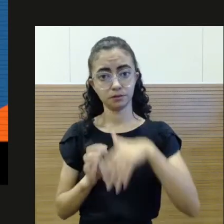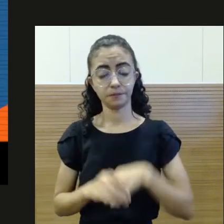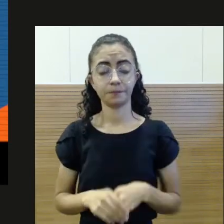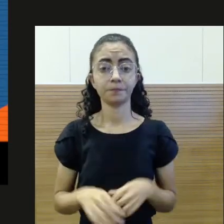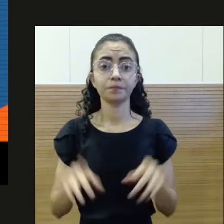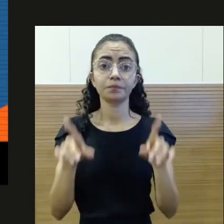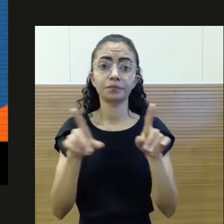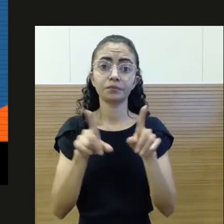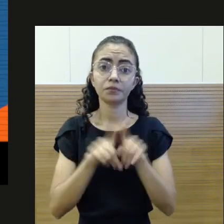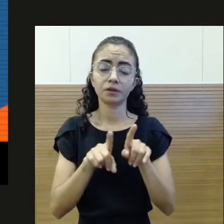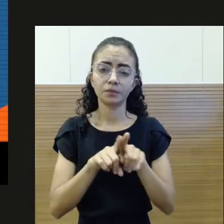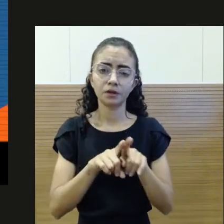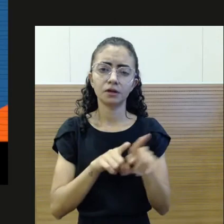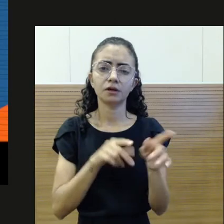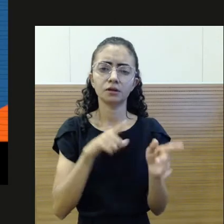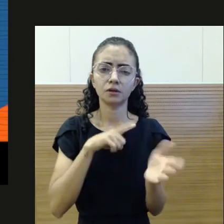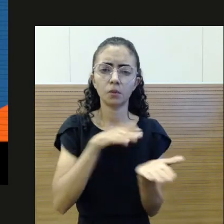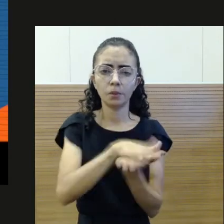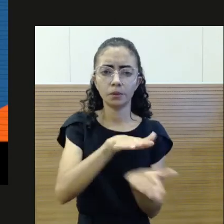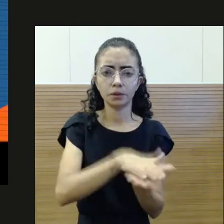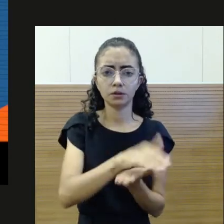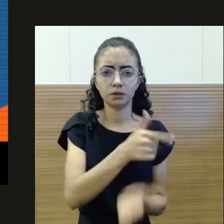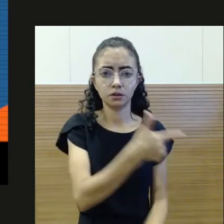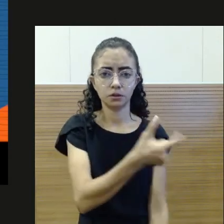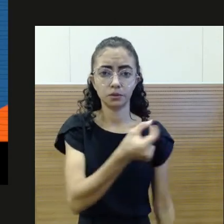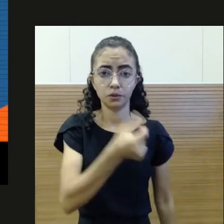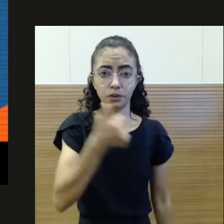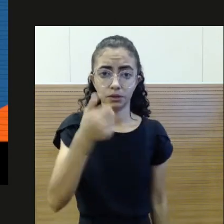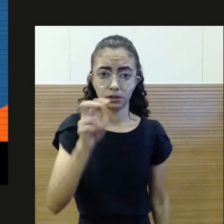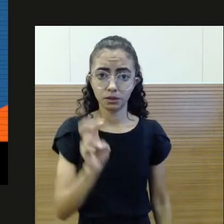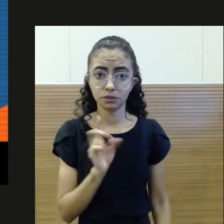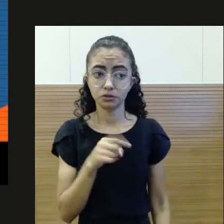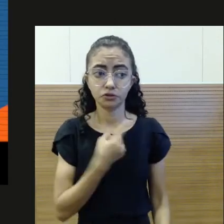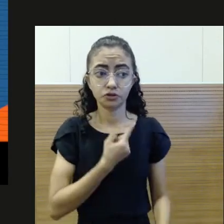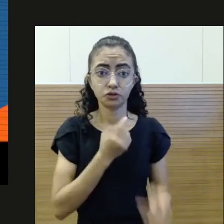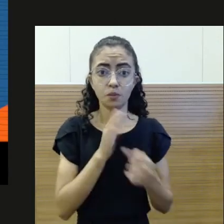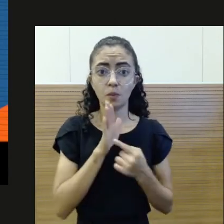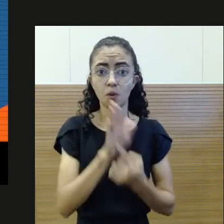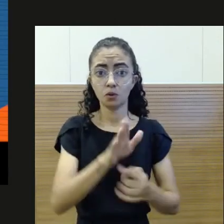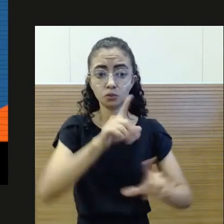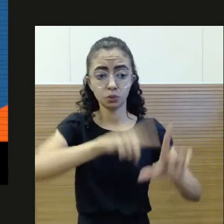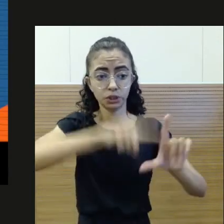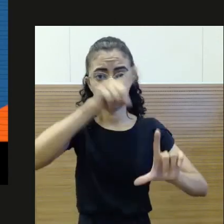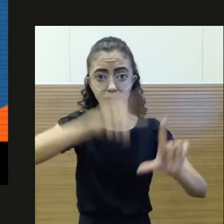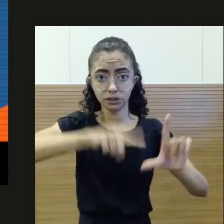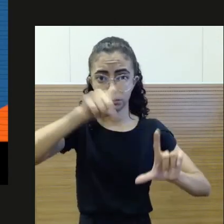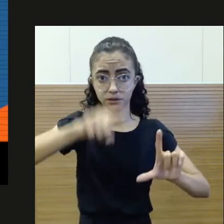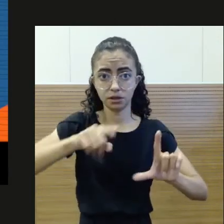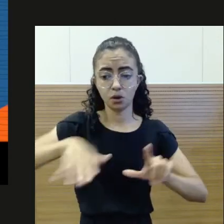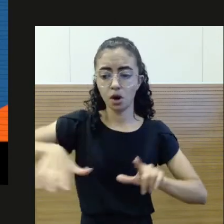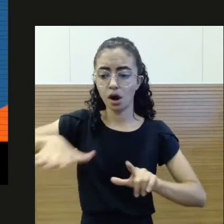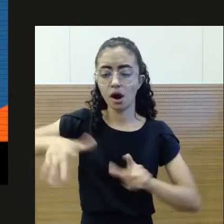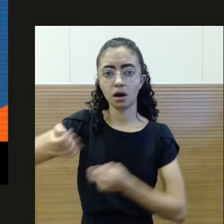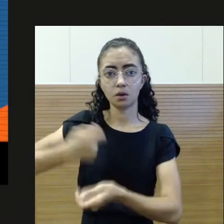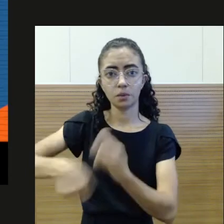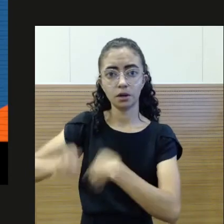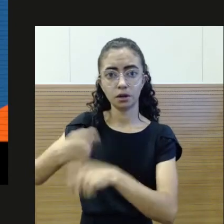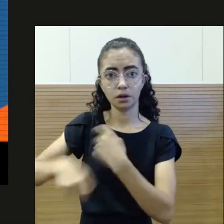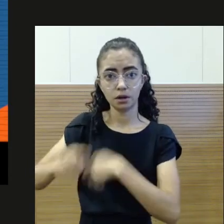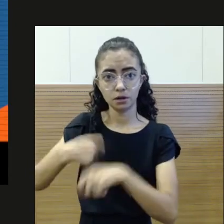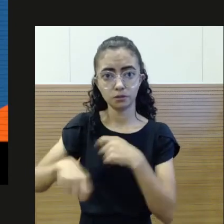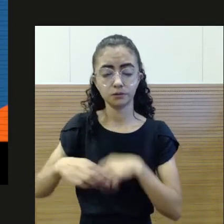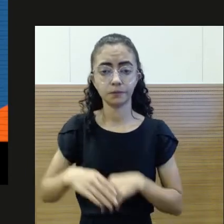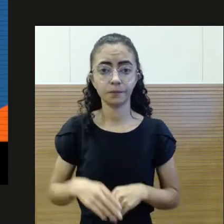Na publicação de 2015, a gente mostra com esse índice de desregulação do mercado, né, que é um índice